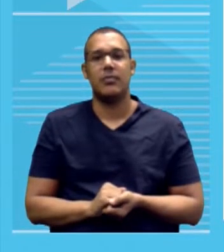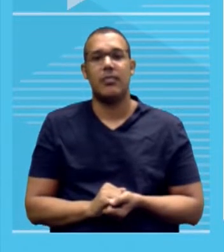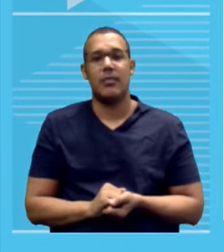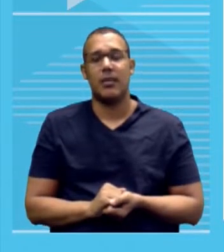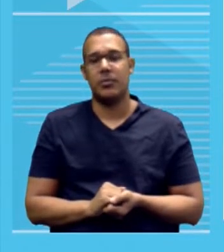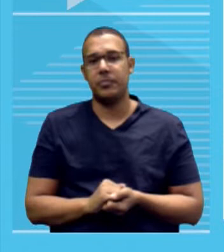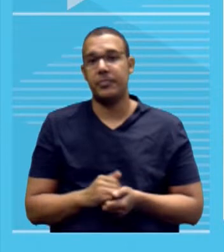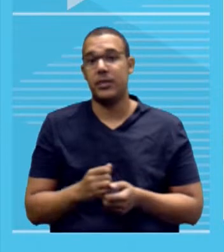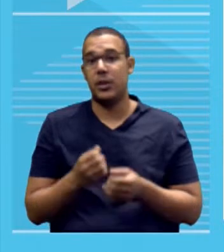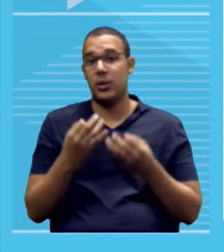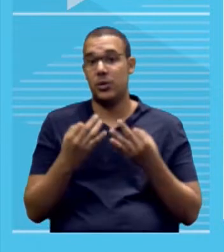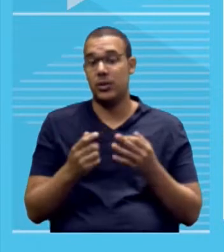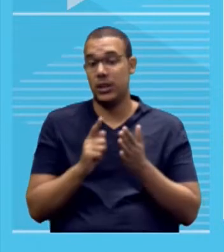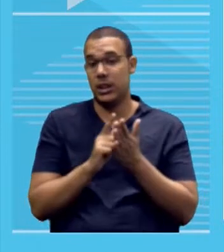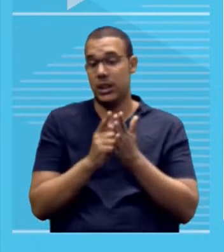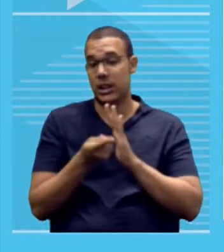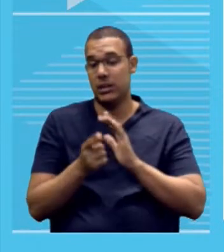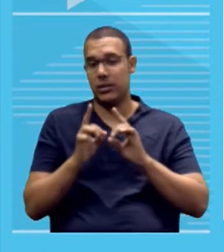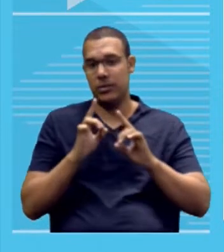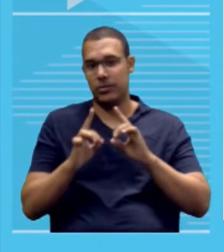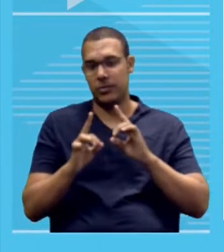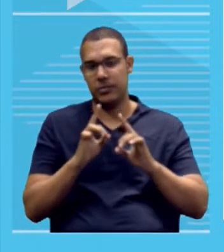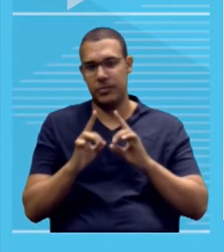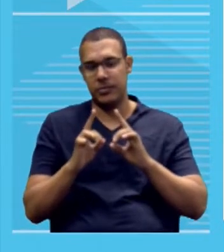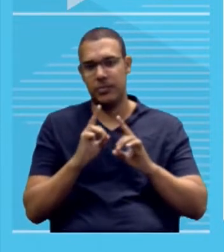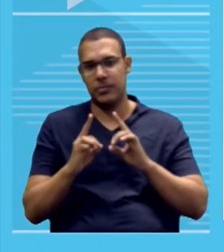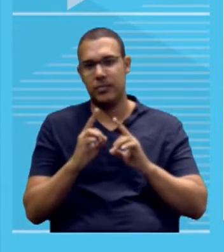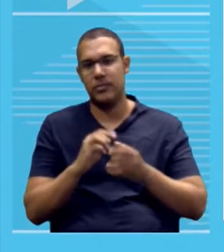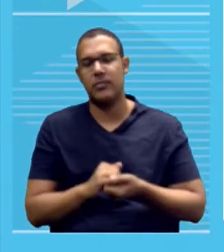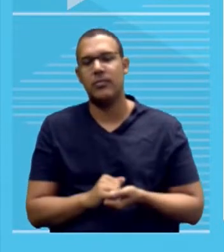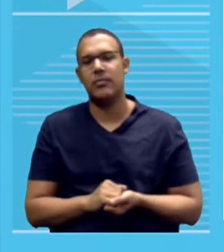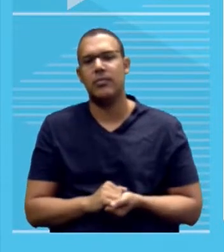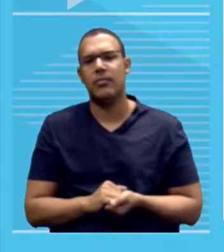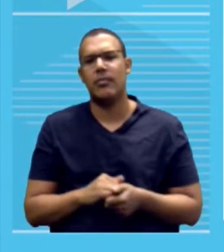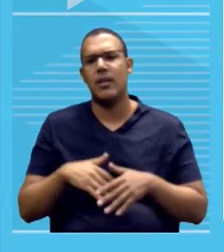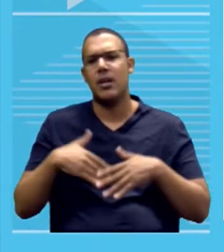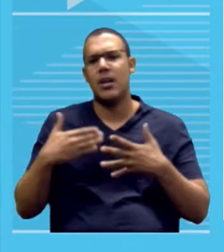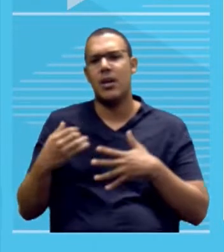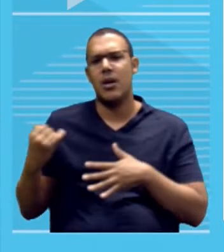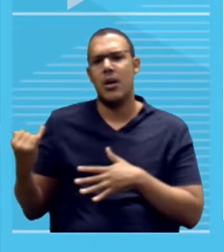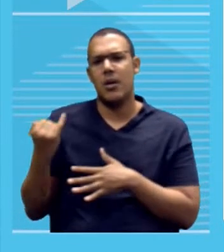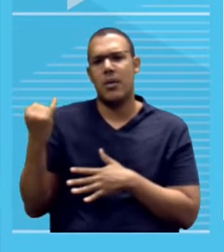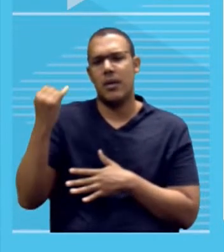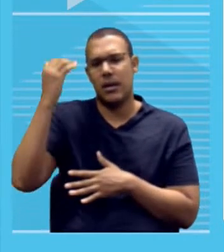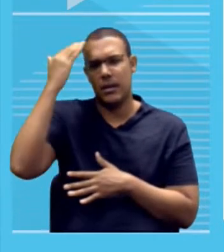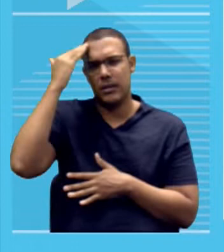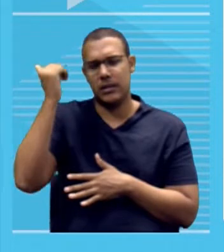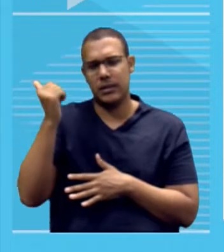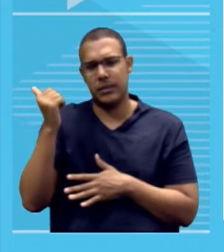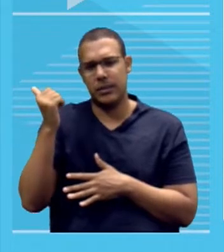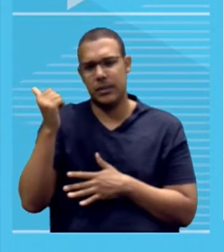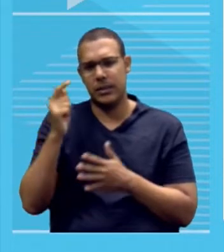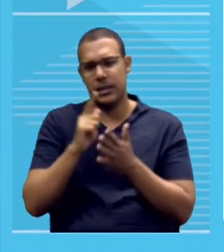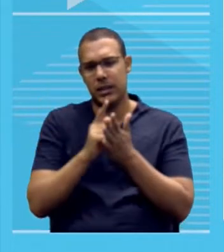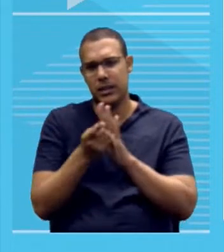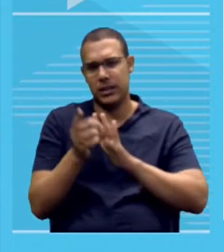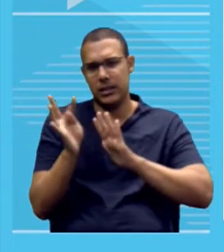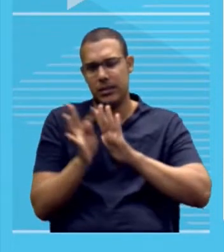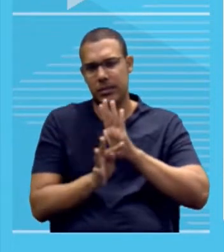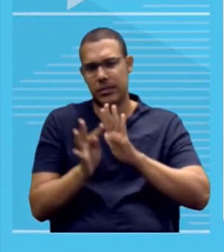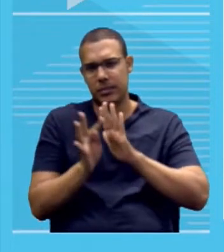de gênero o discurso gênero textual qual a importância de saber sobre gênero textual gente